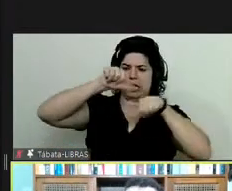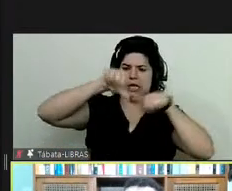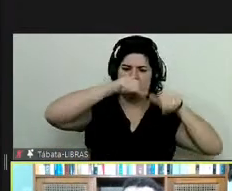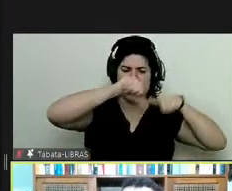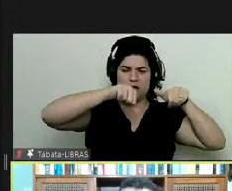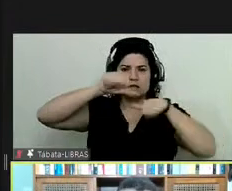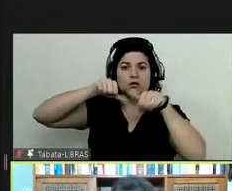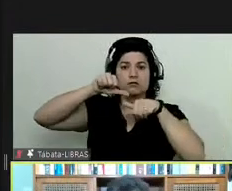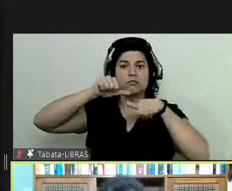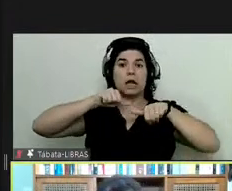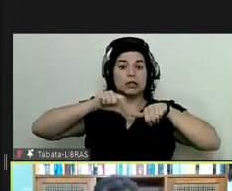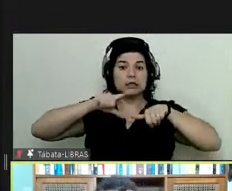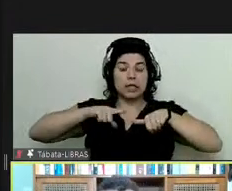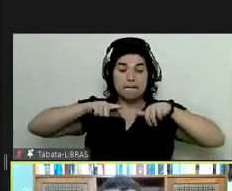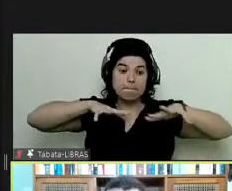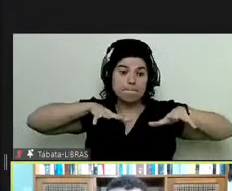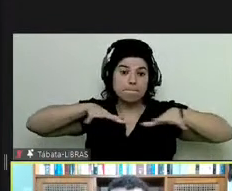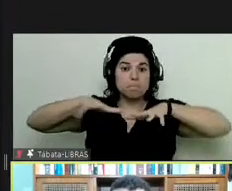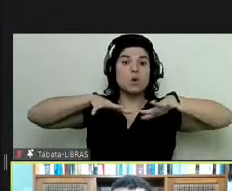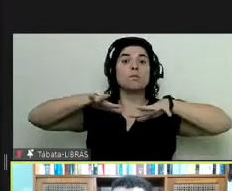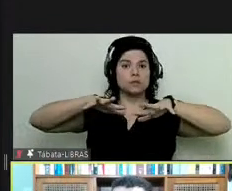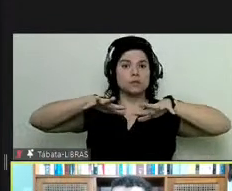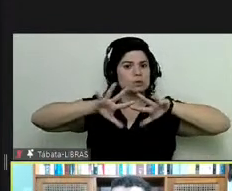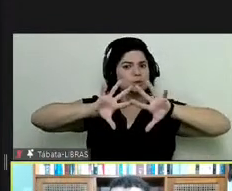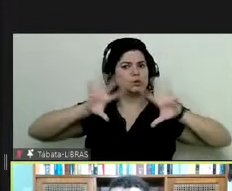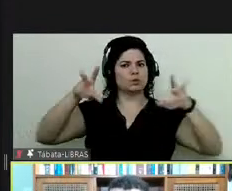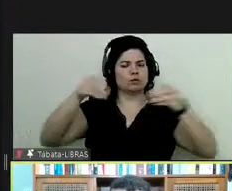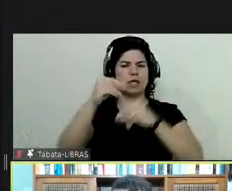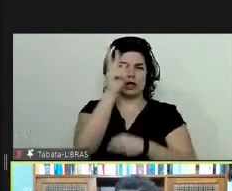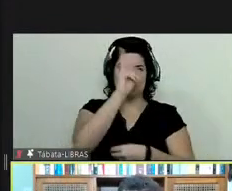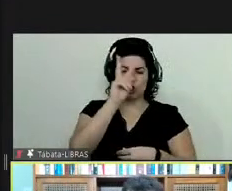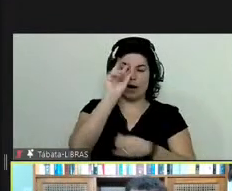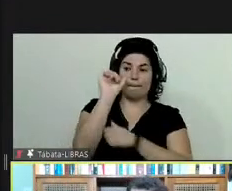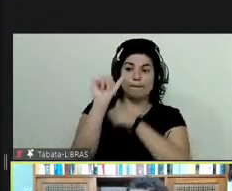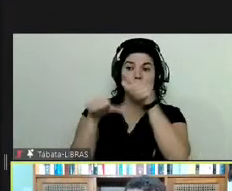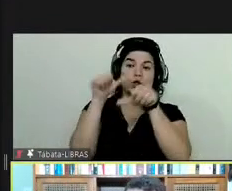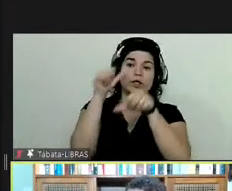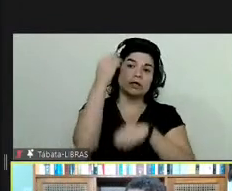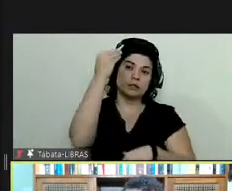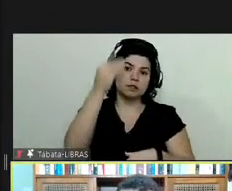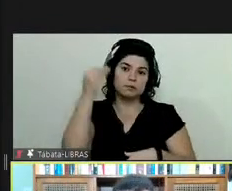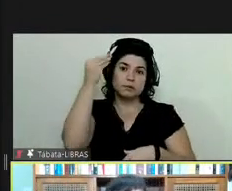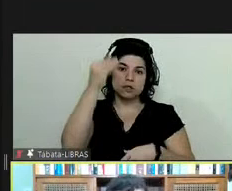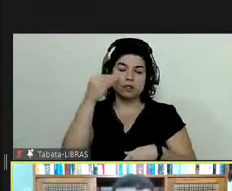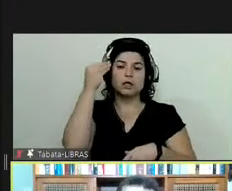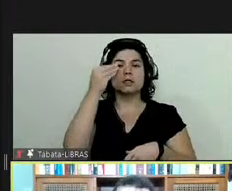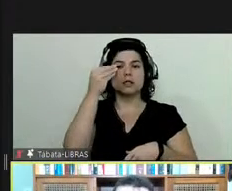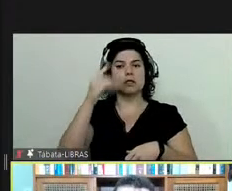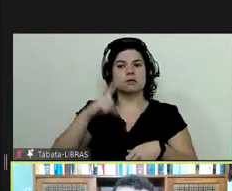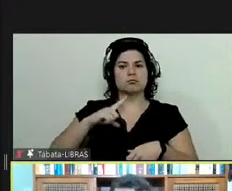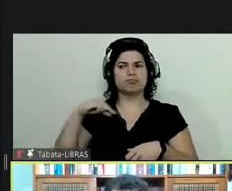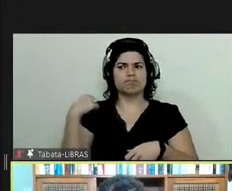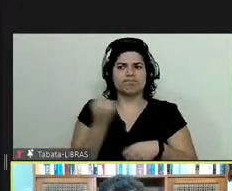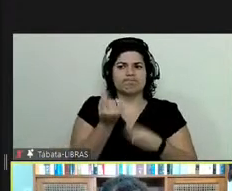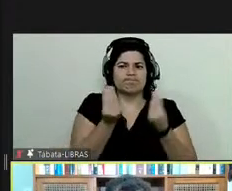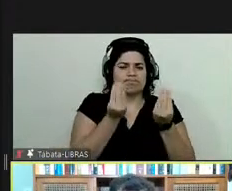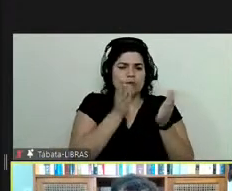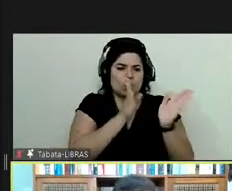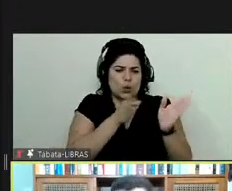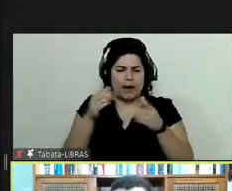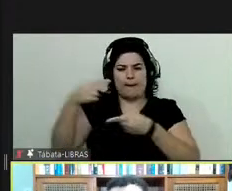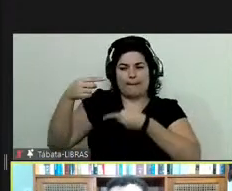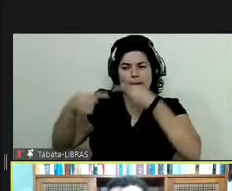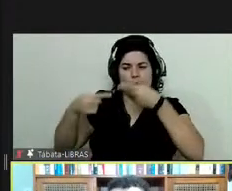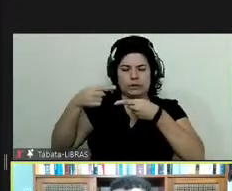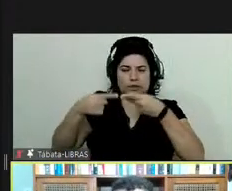varreram que chacoalharam a nossa história né que transformaram a nossa experiência Nossa a nossas formas de organização